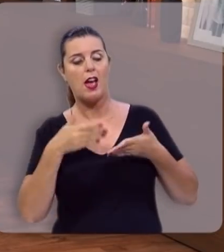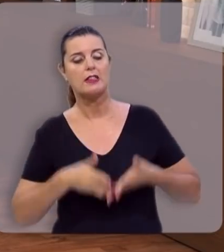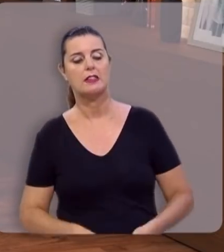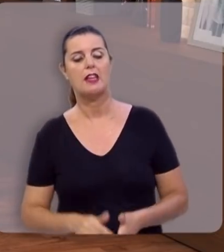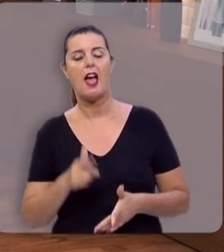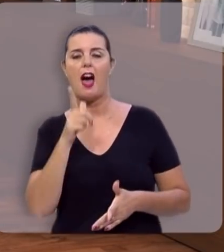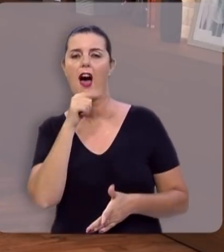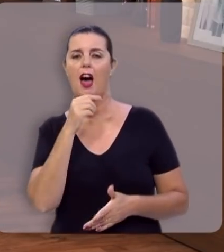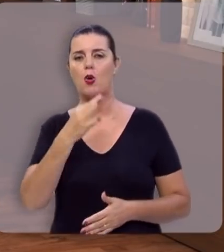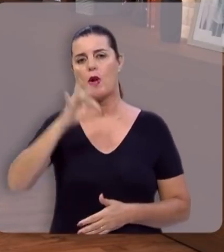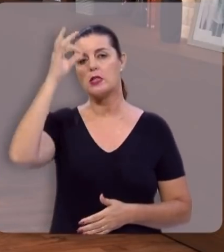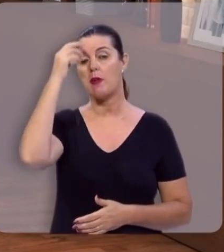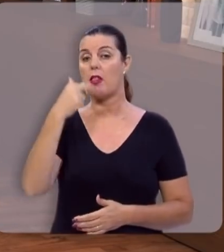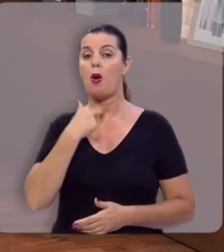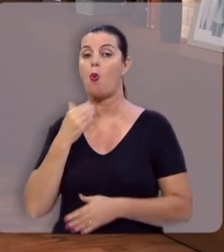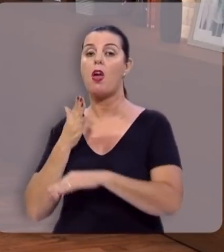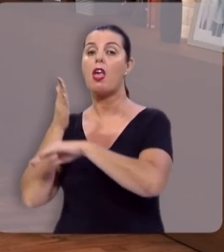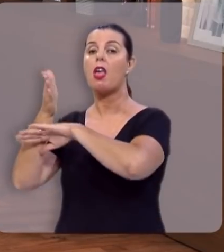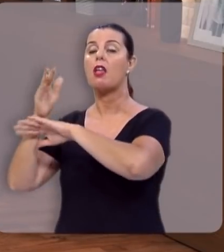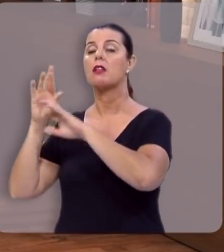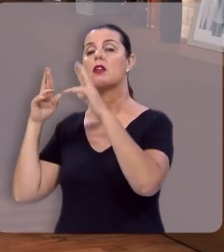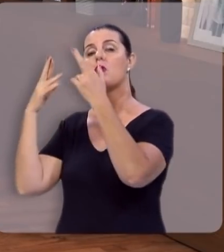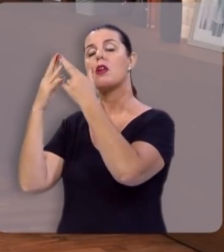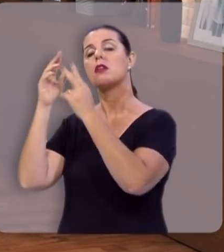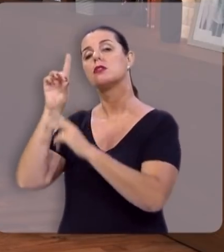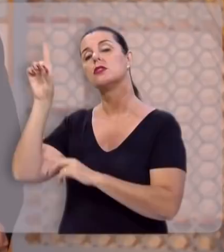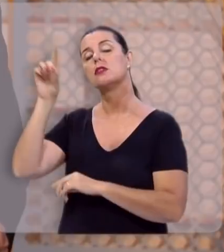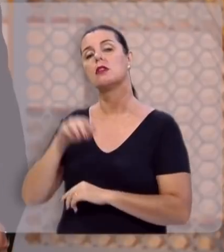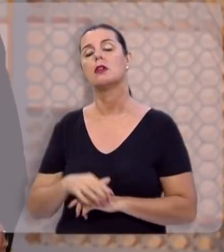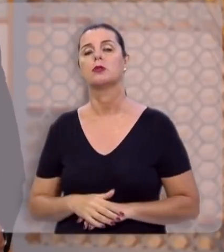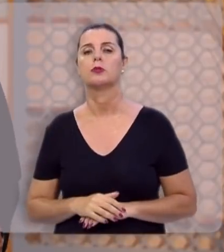no reino de Deus.